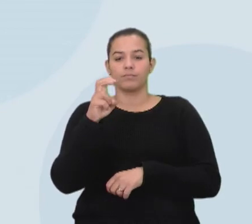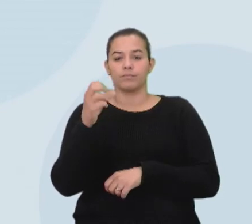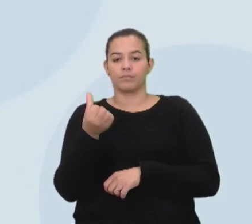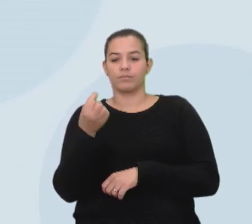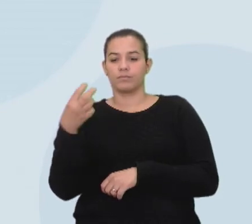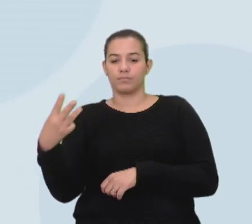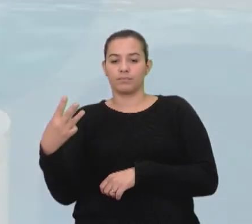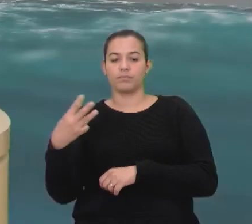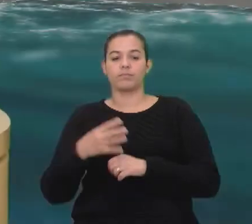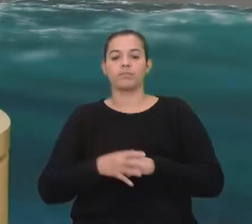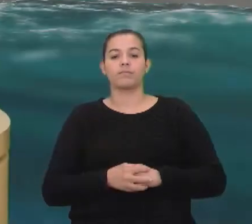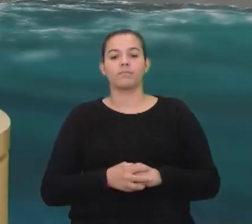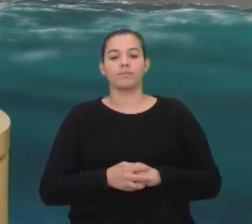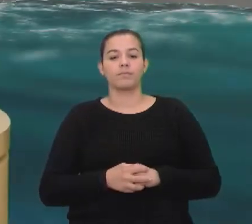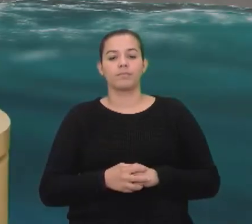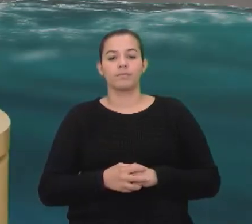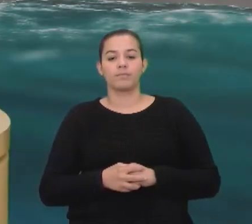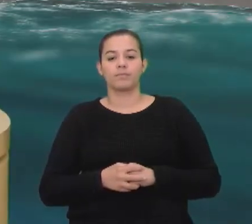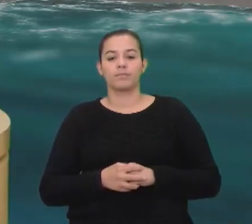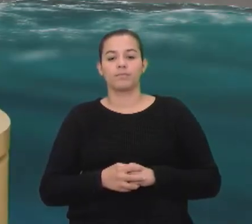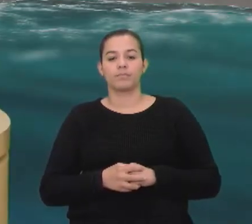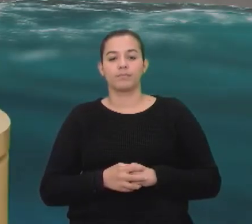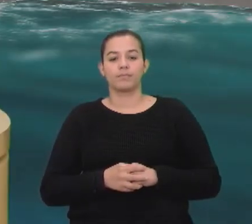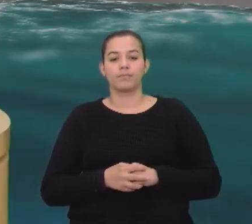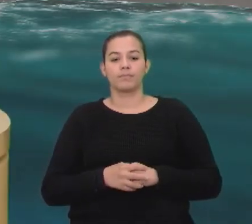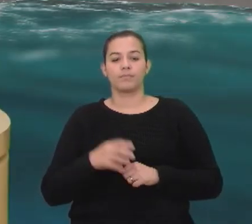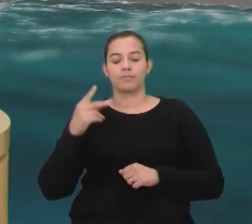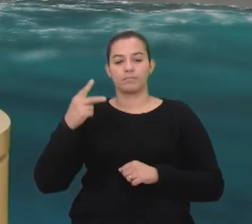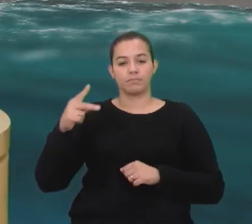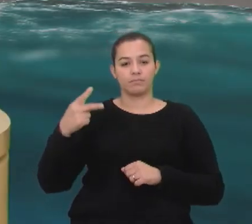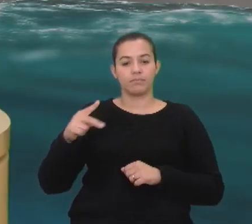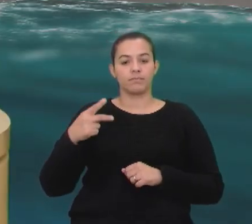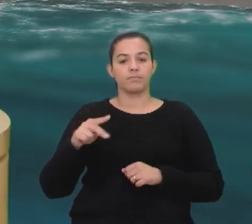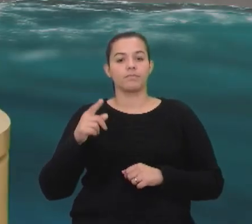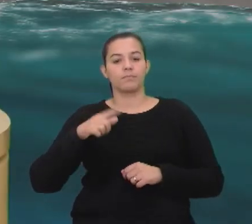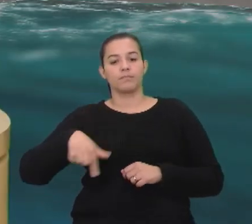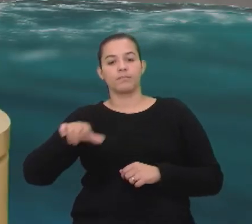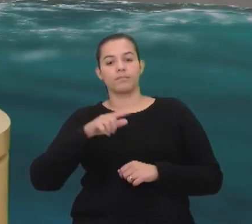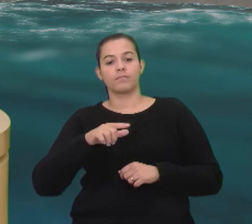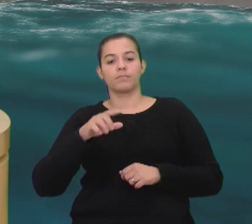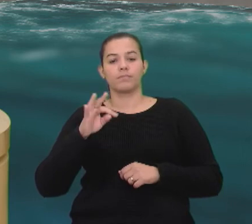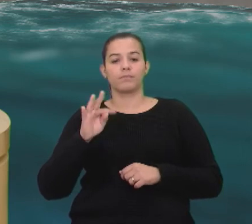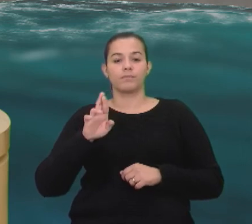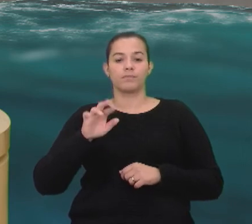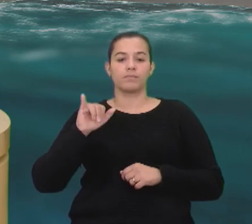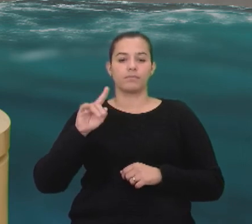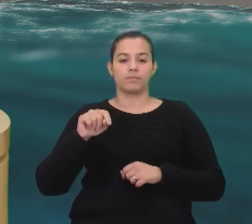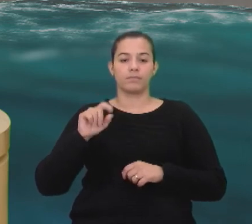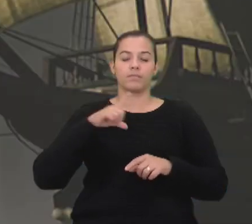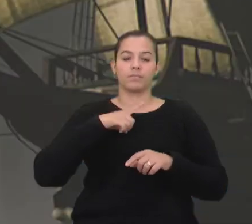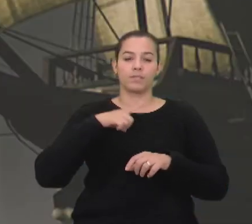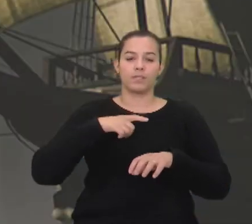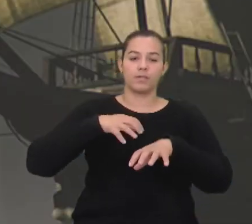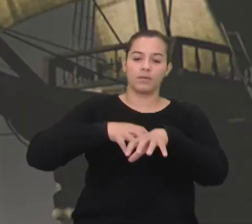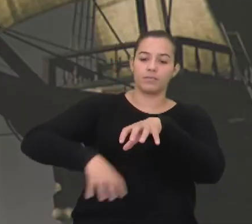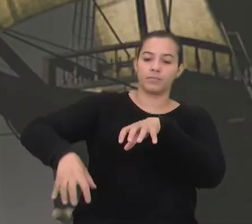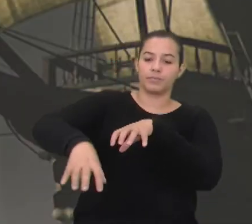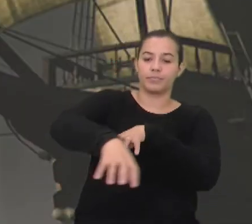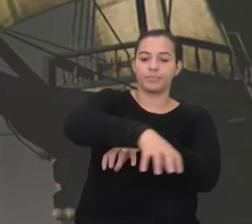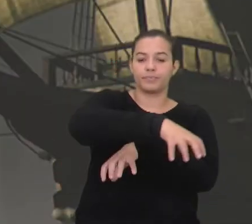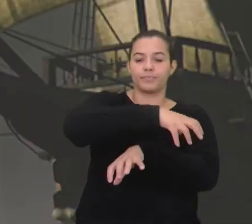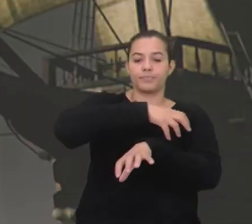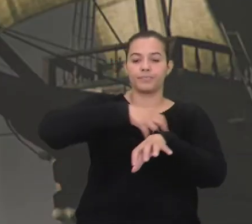Pode voltar em mim um pouquinho? No caso aí desse Tristão da Cunha, tem até uma ilha, que ela é a ilha